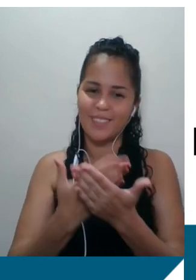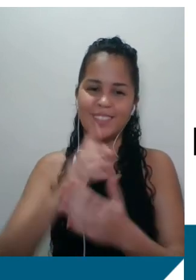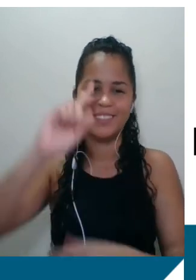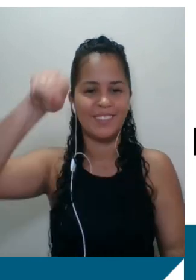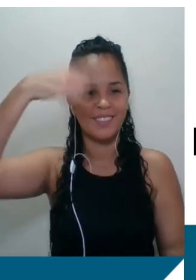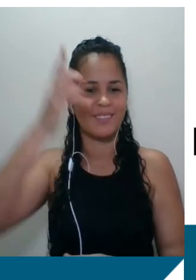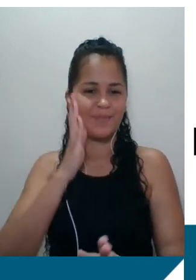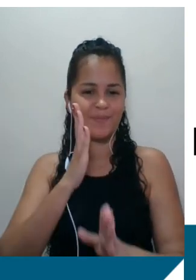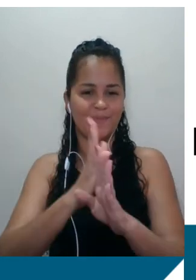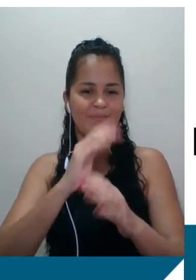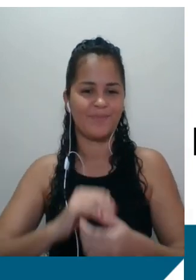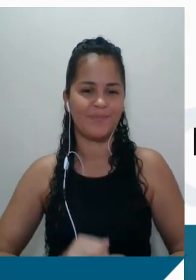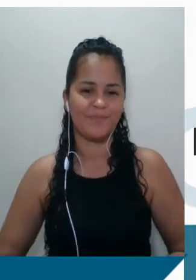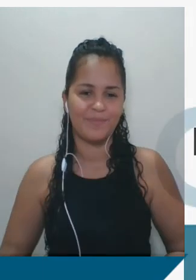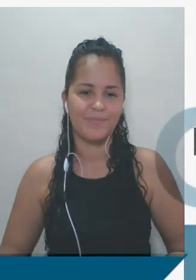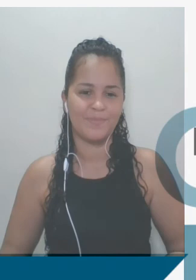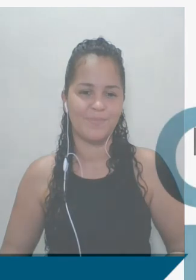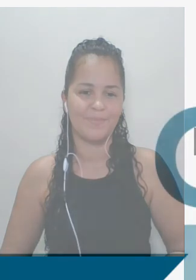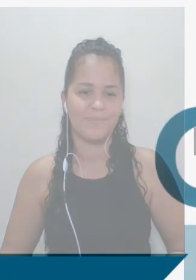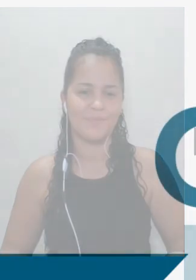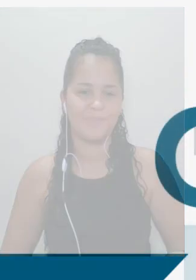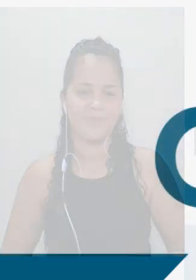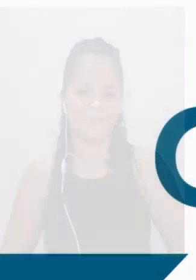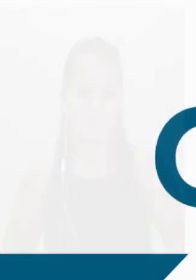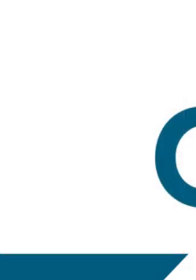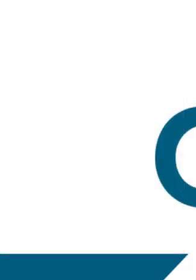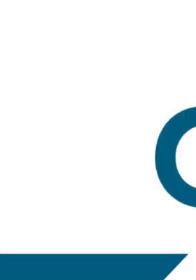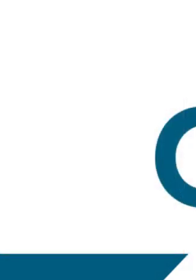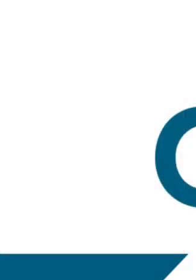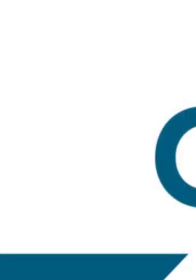semana que vem a gente continua com um pouco mais, ok? Bons estudos e até a próxima!